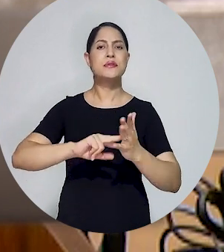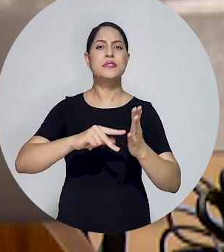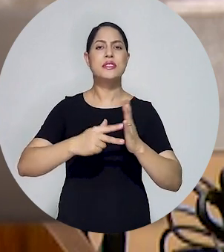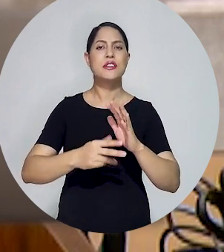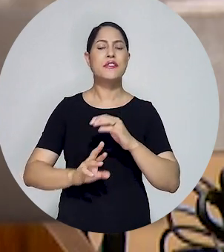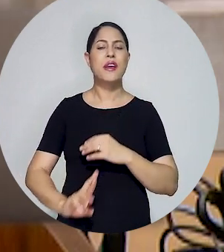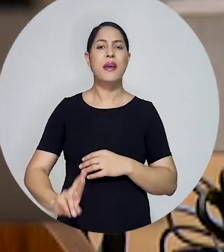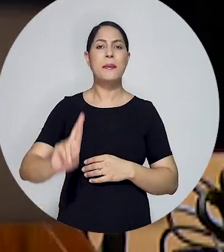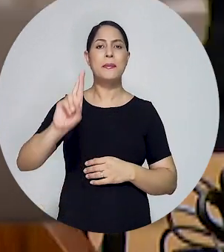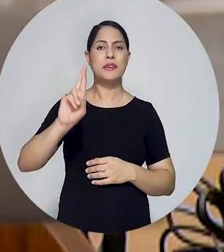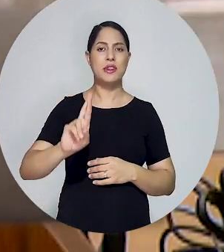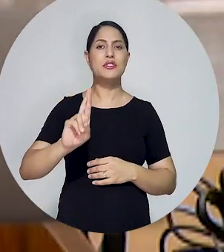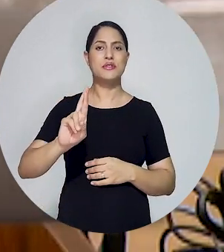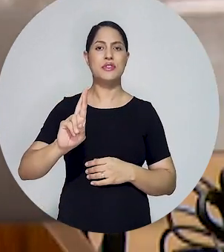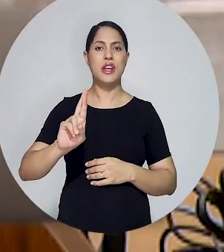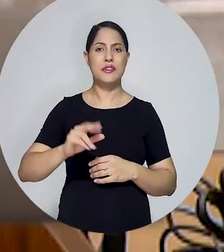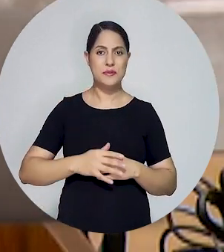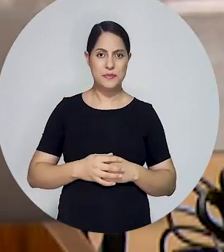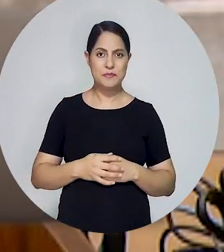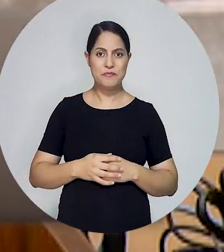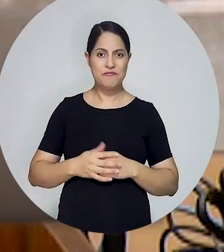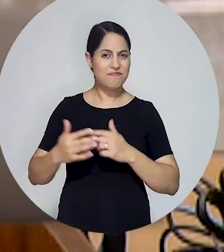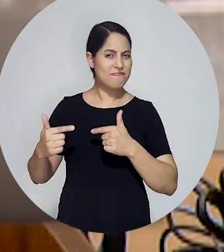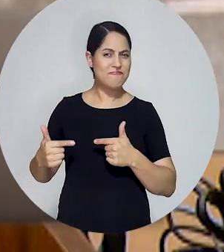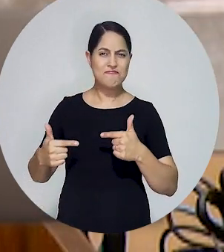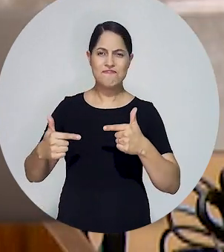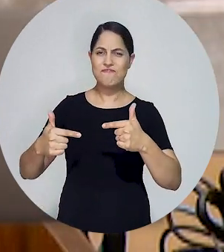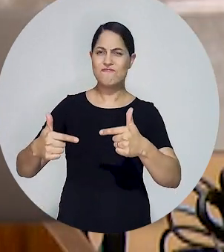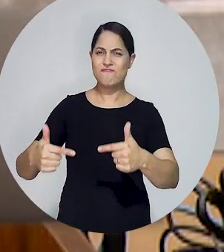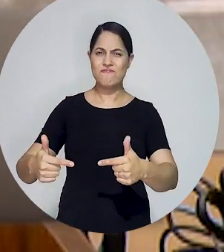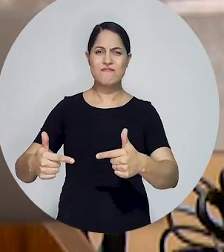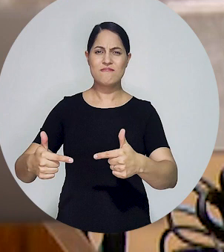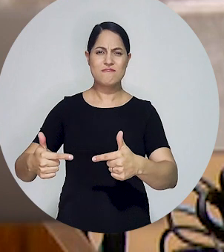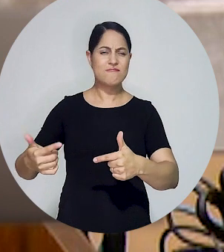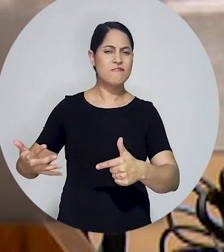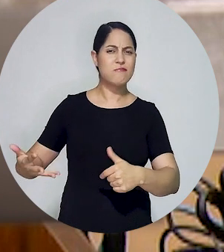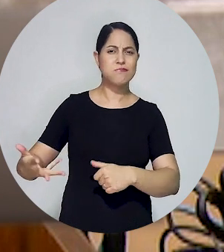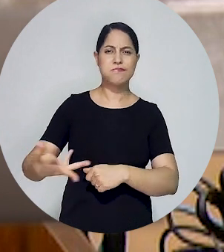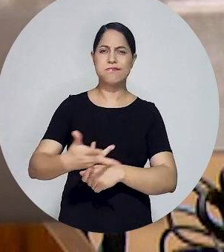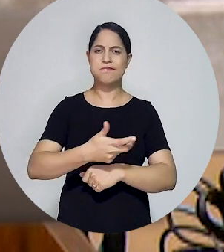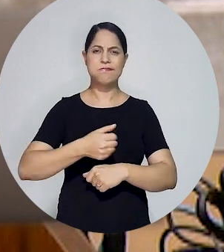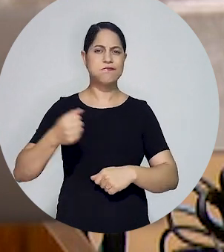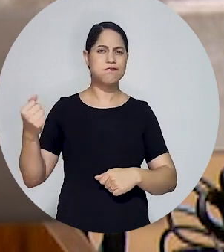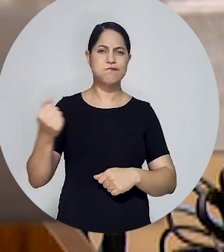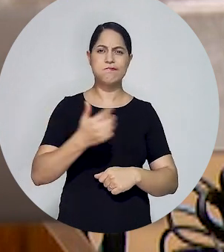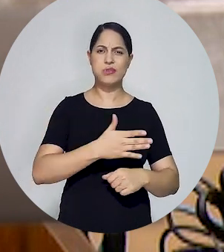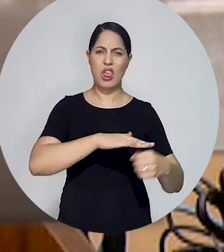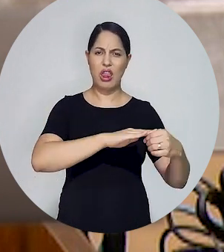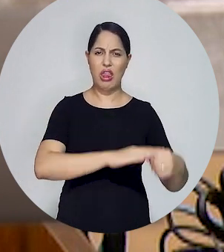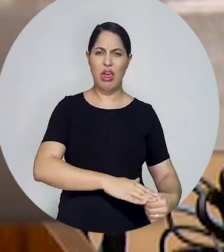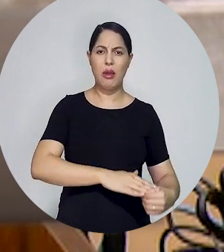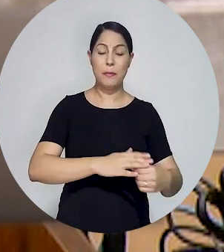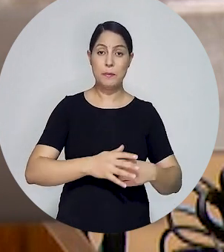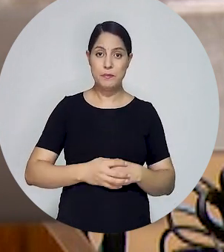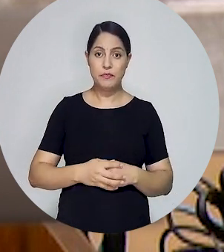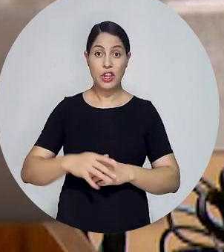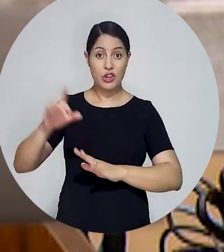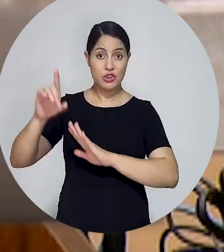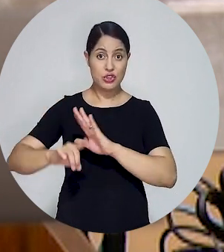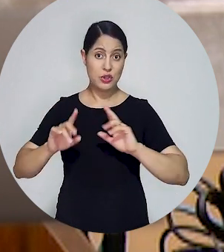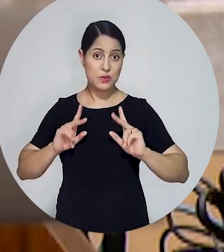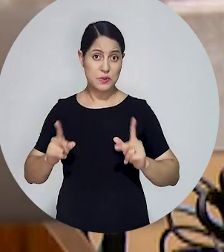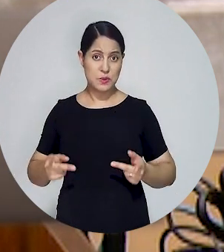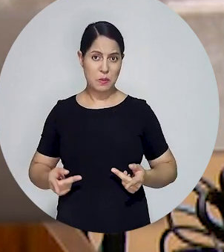triunfo da liberdade sobre a repressão, dos direitos humanos sobre o arbítrio e da cidadania sobre